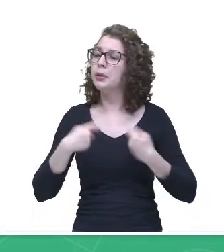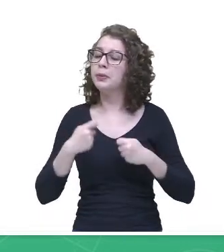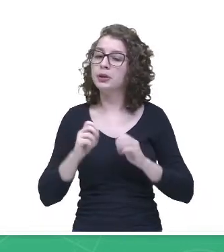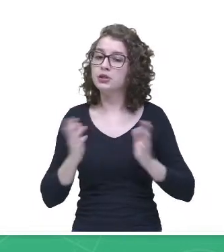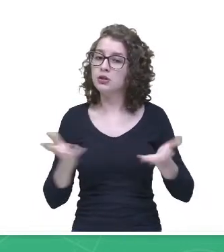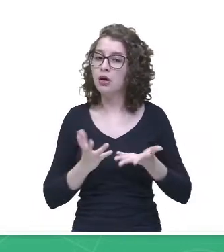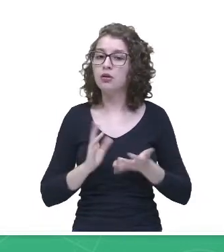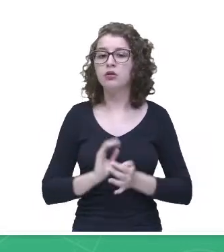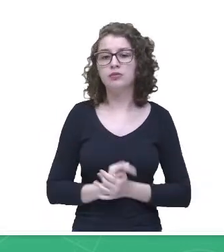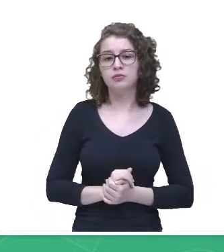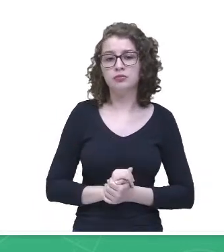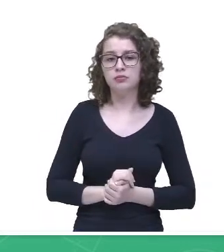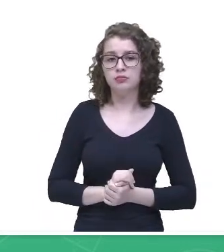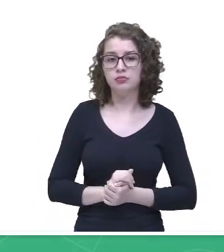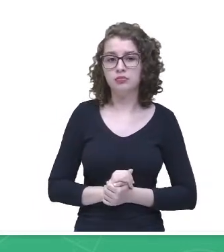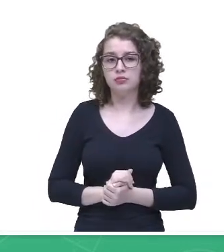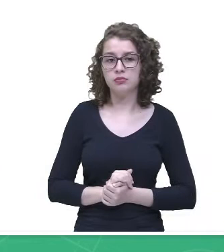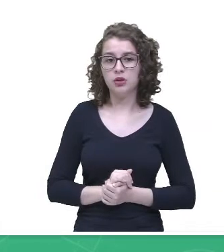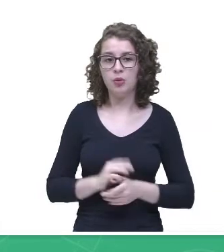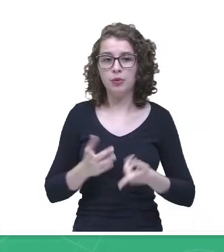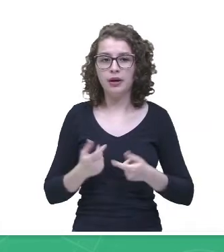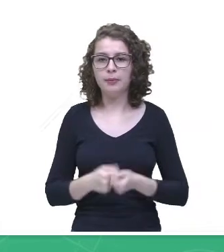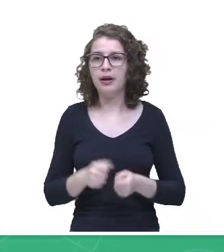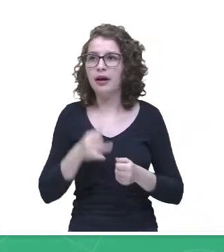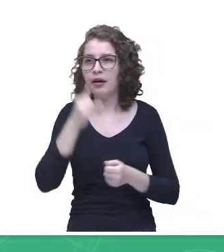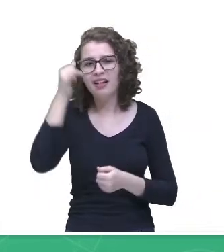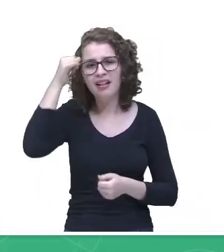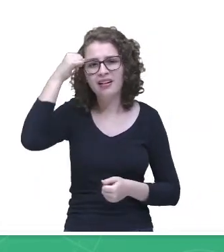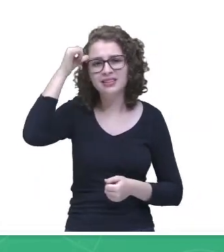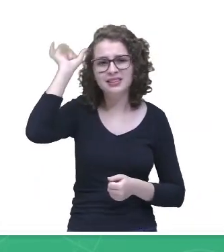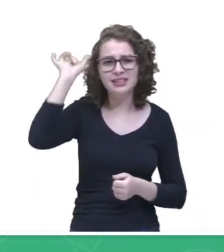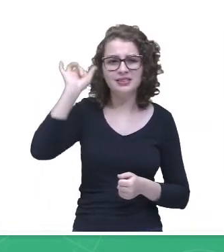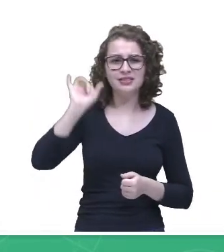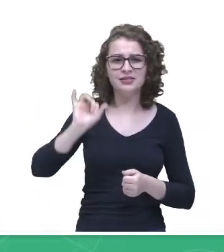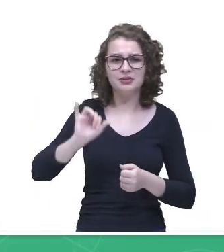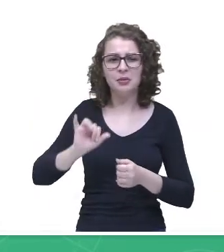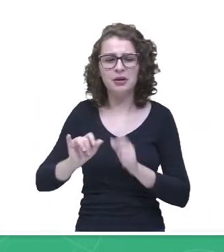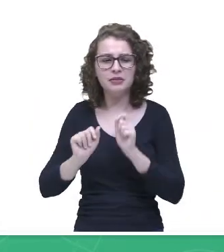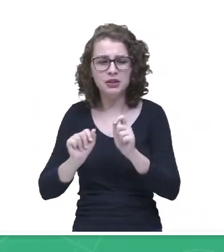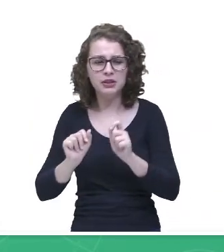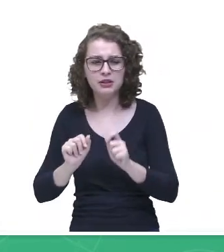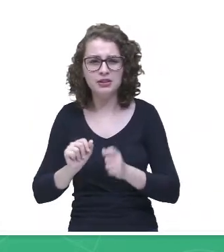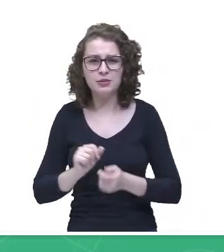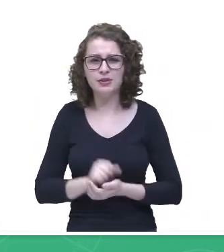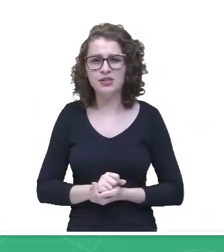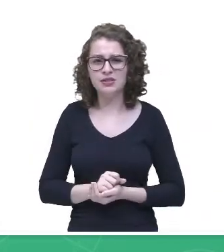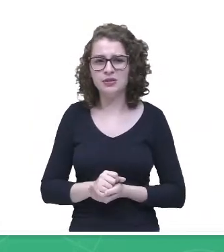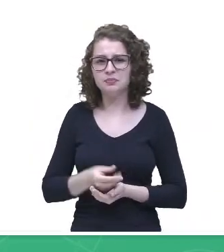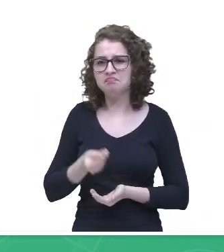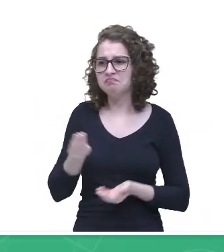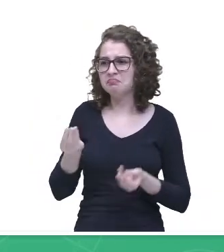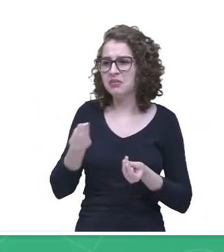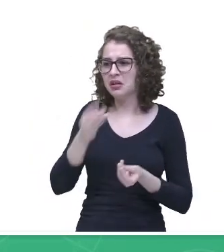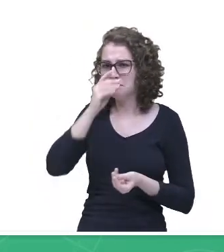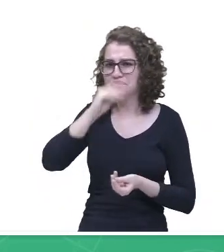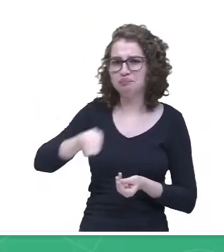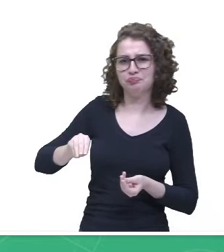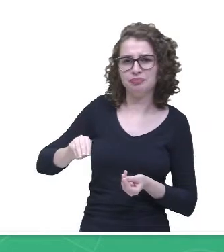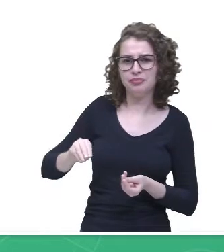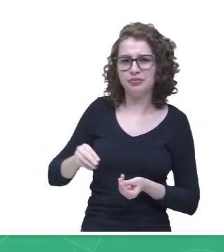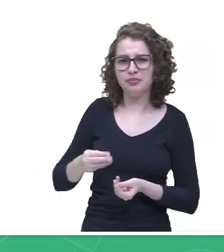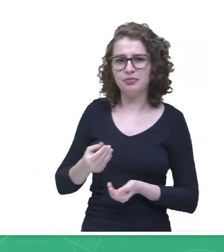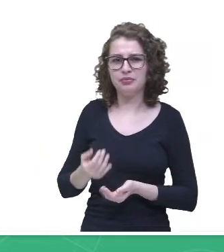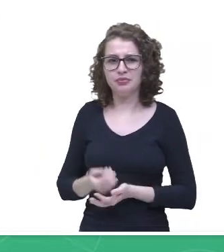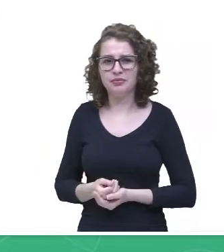necessário? Para que não tenha os desperdícios, né, para eliminar esses desperdícios. Se vai eliminar os